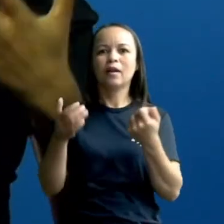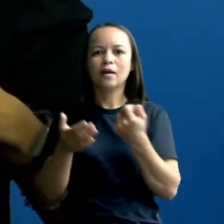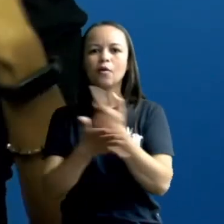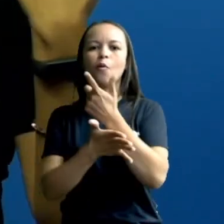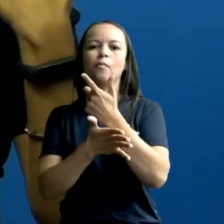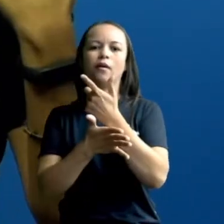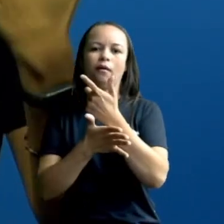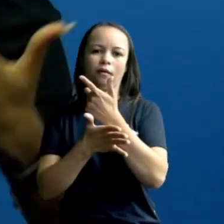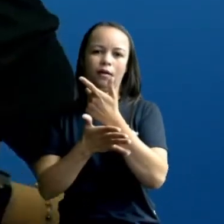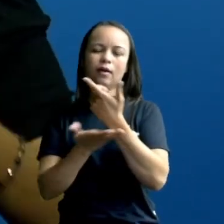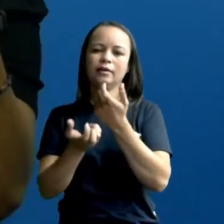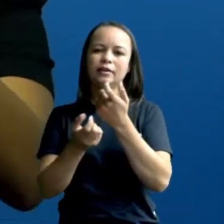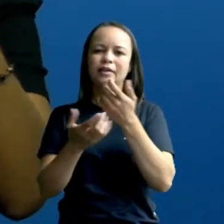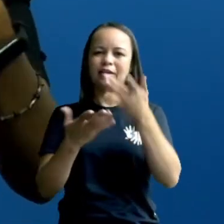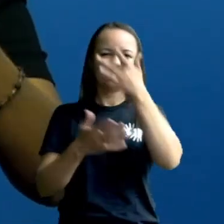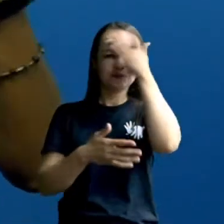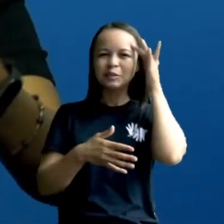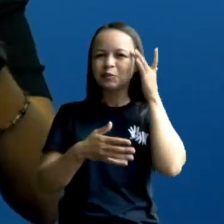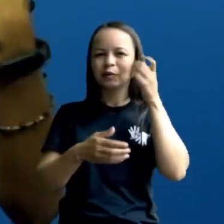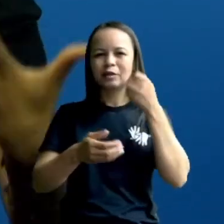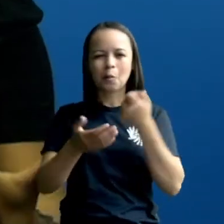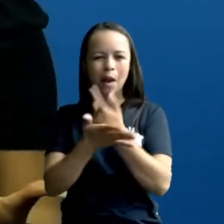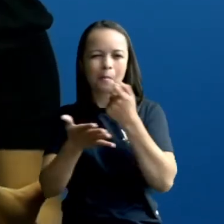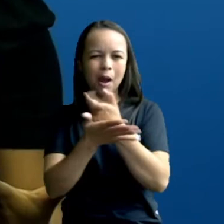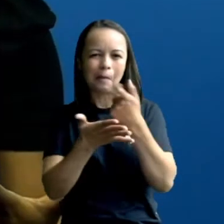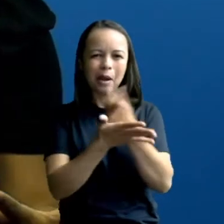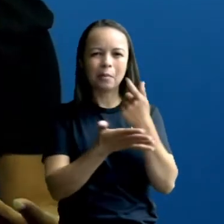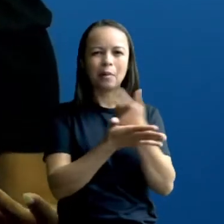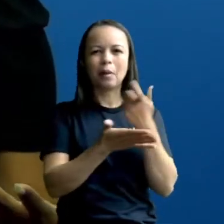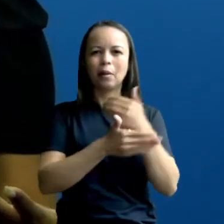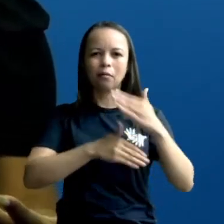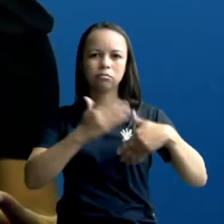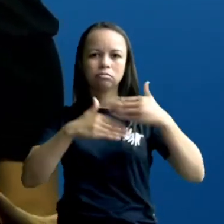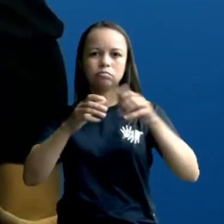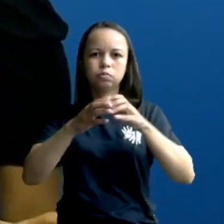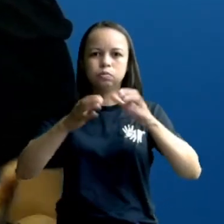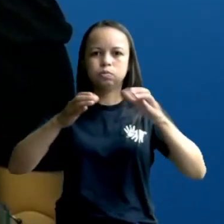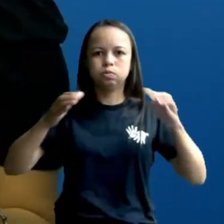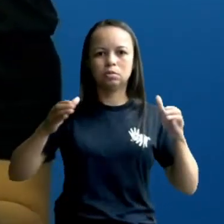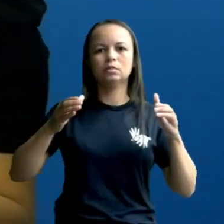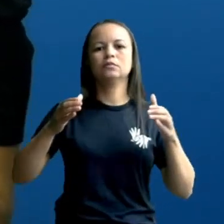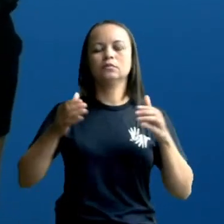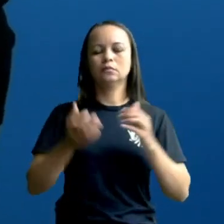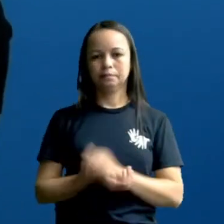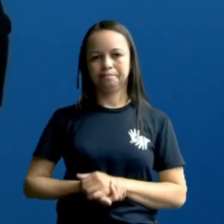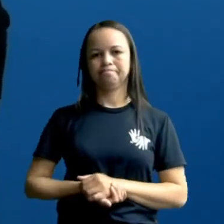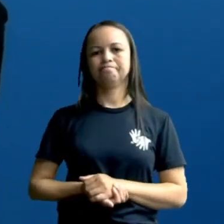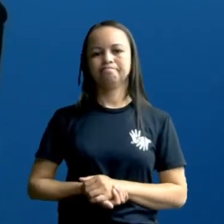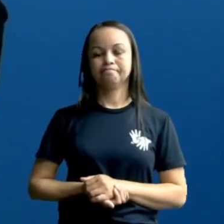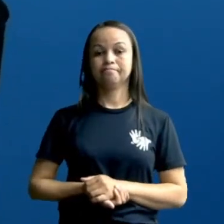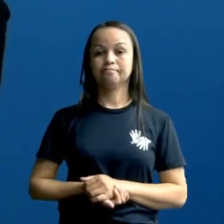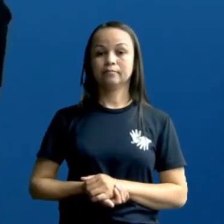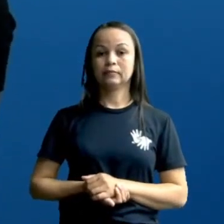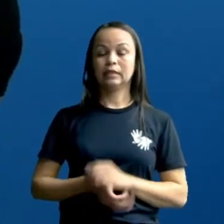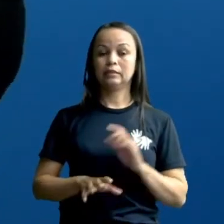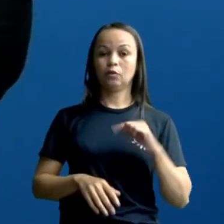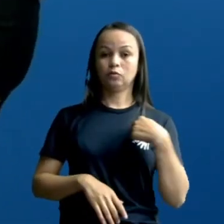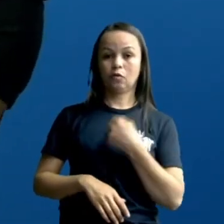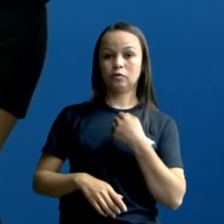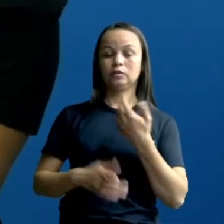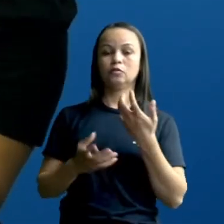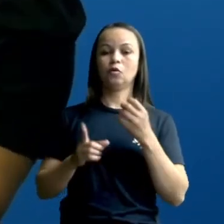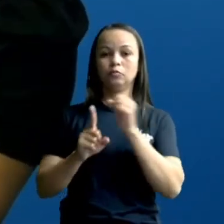consumir. E tem gente que não para, consome muito, muito, muito, muito, muito. Entendeu? Então, nós somos uma sociedade